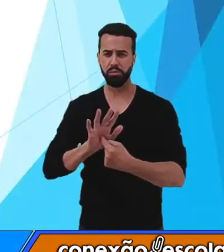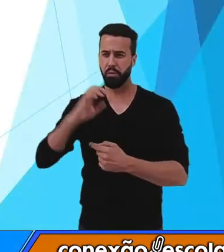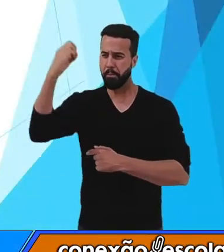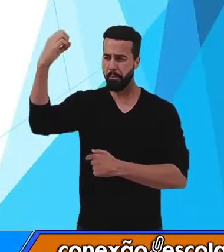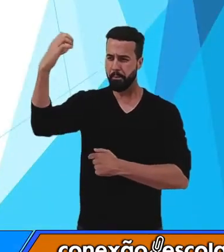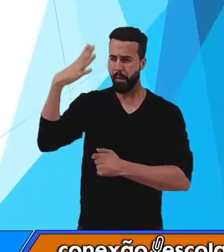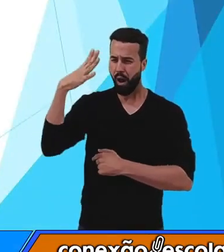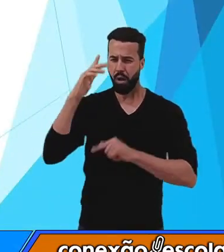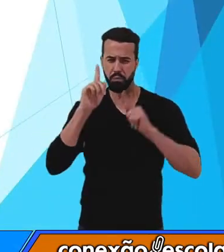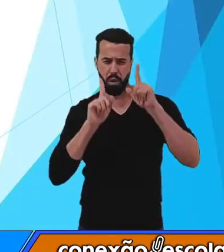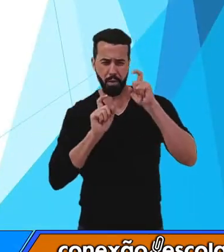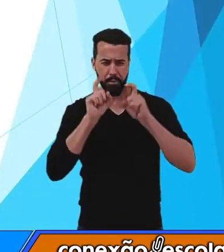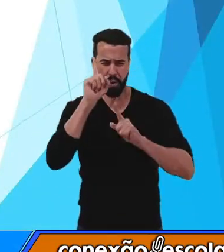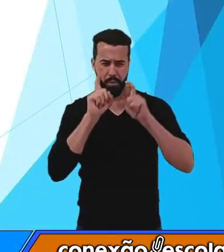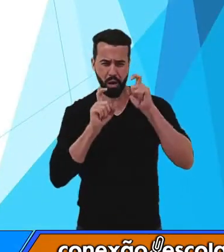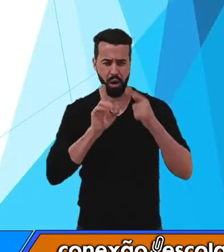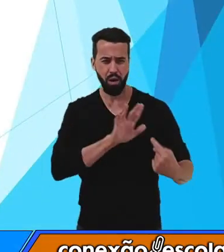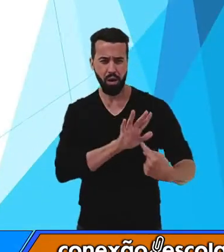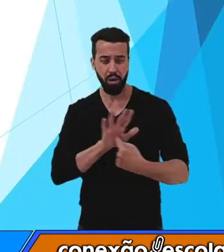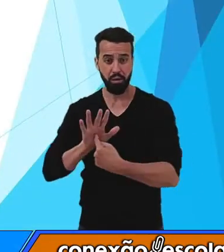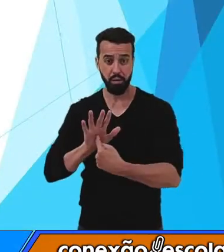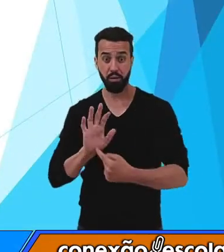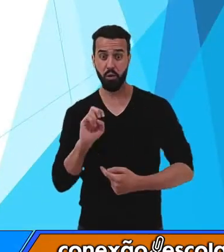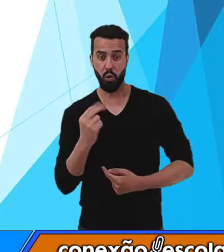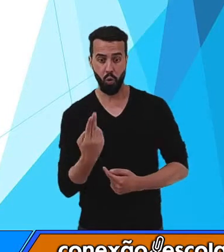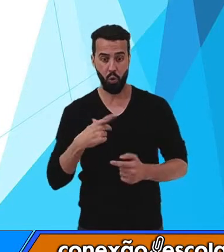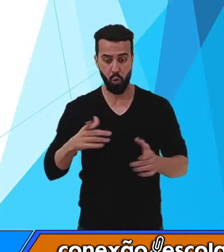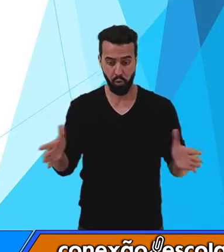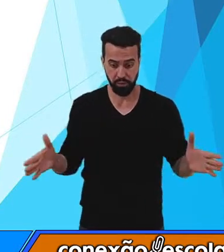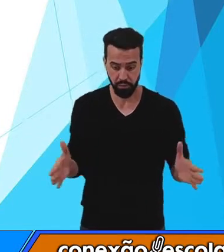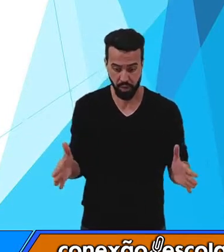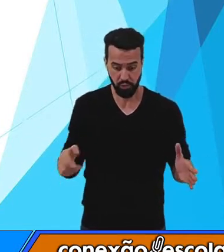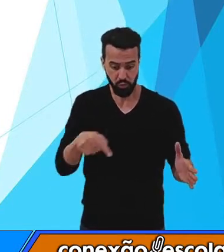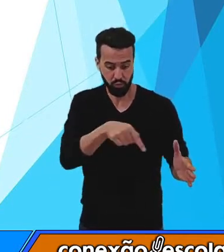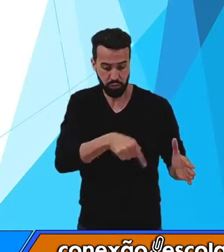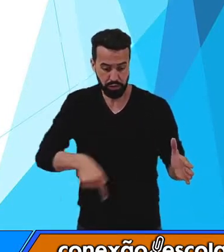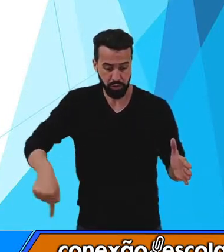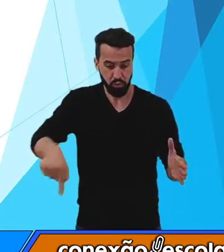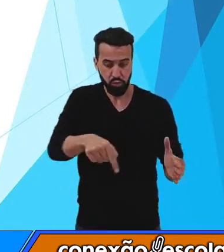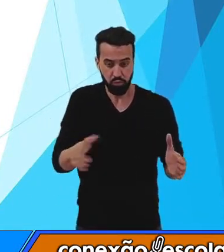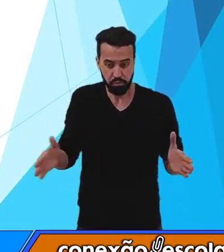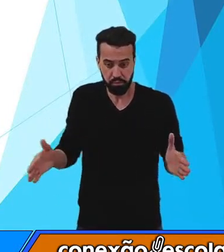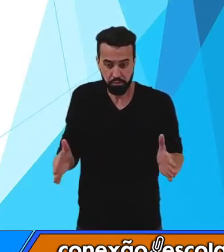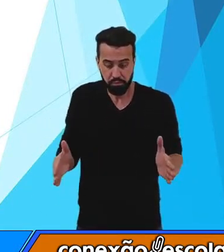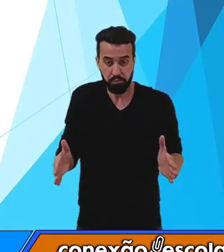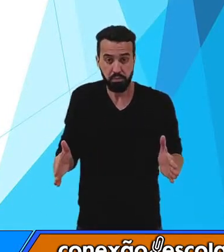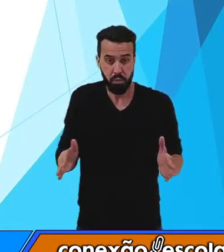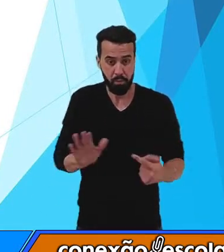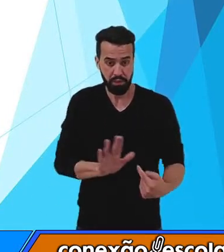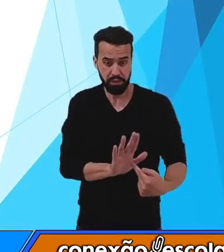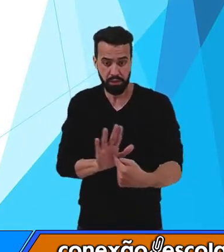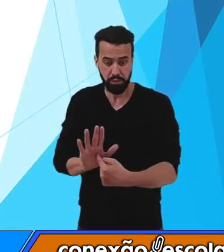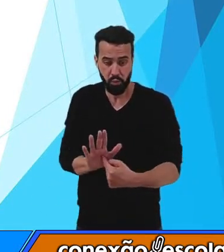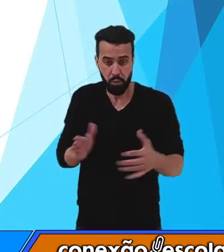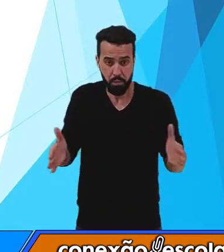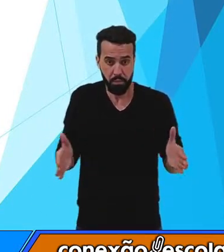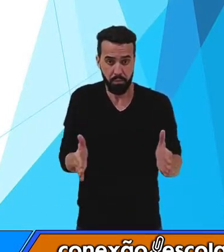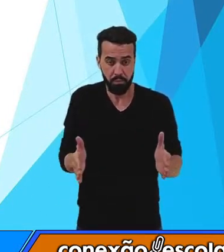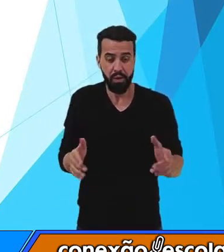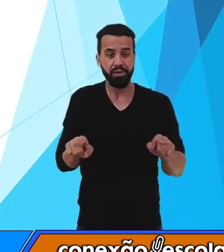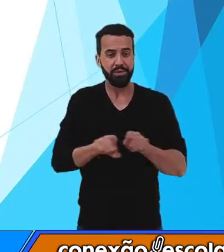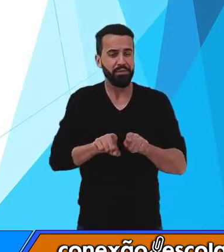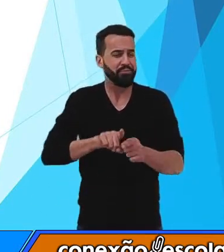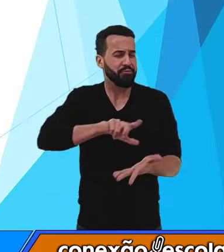ator. Pode limitar o espaço de representação a um círculo de luz, por exemplo. E tantos